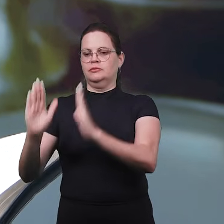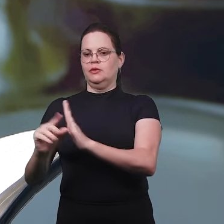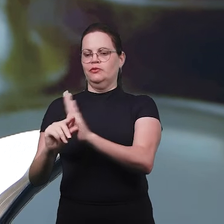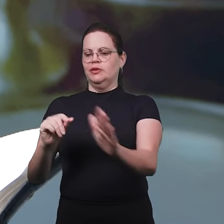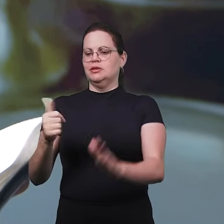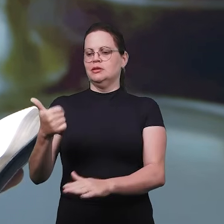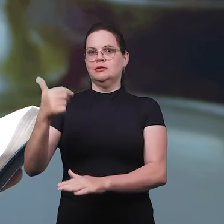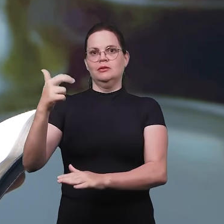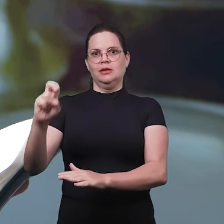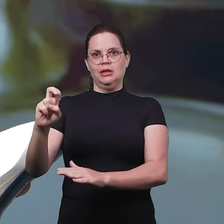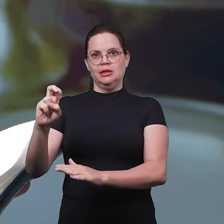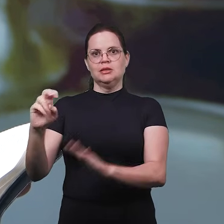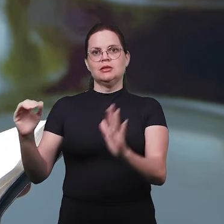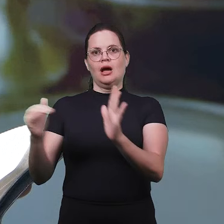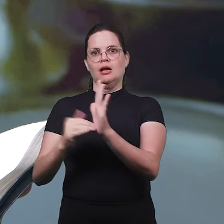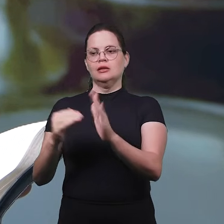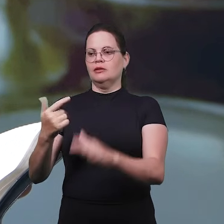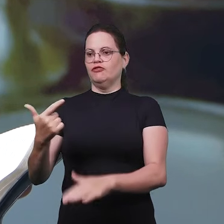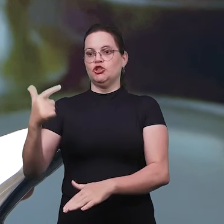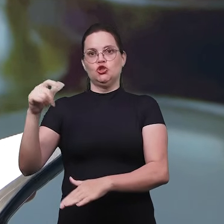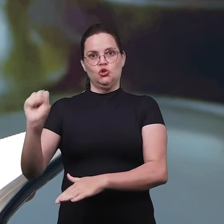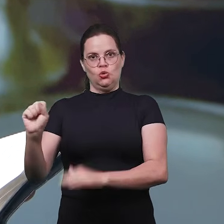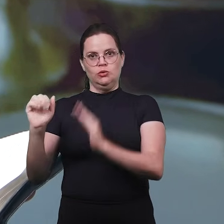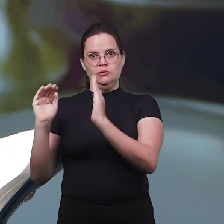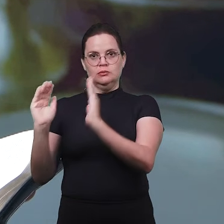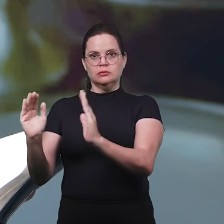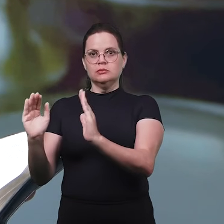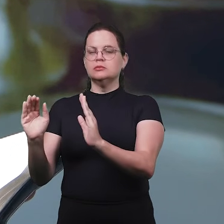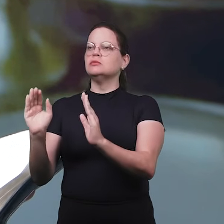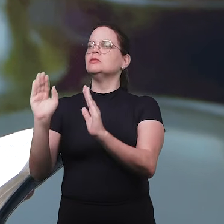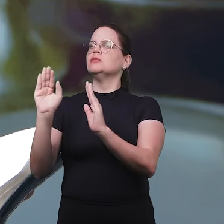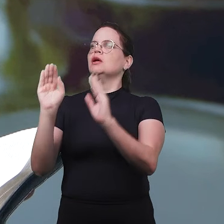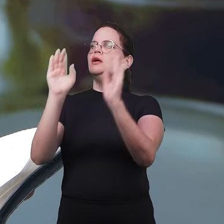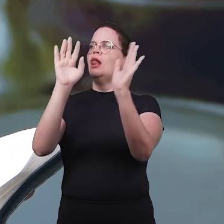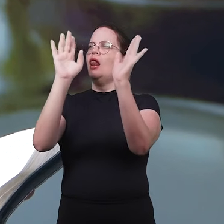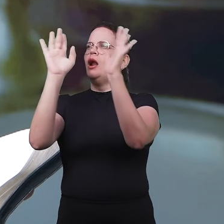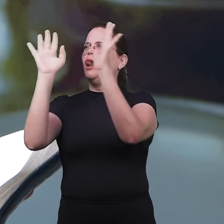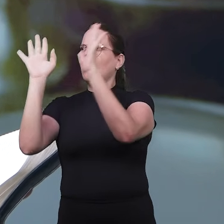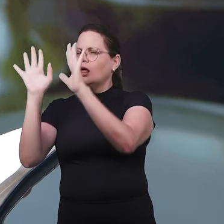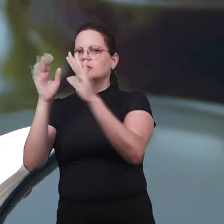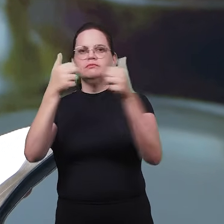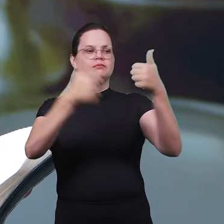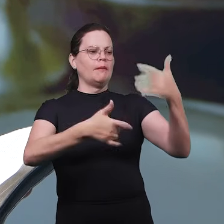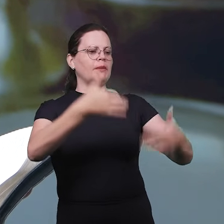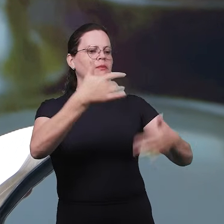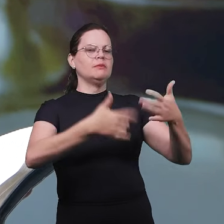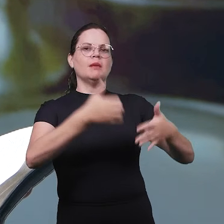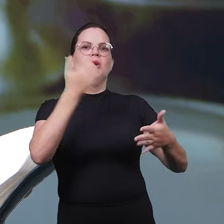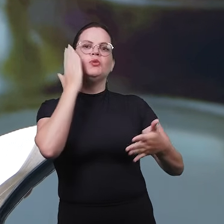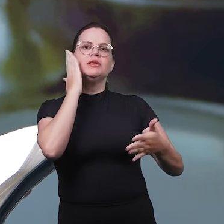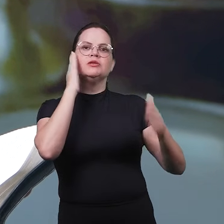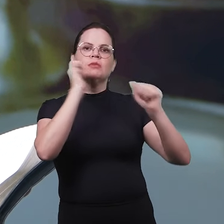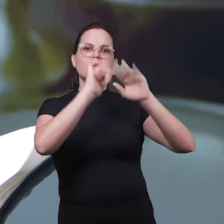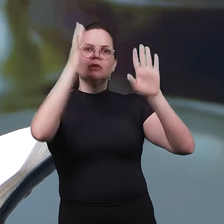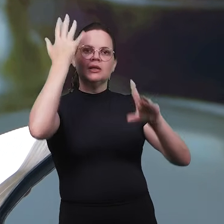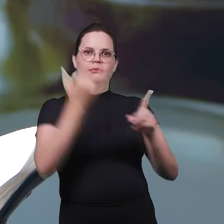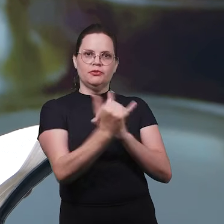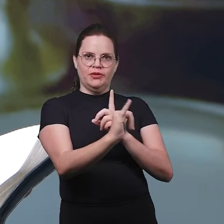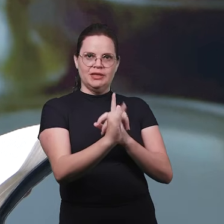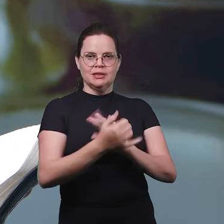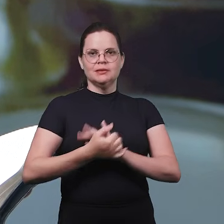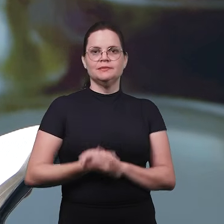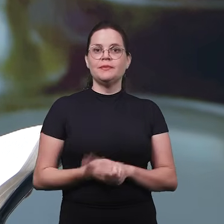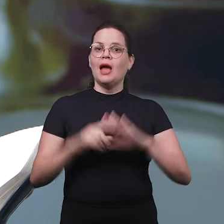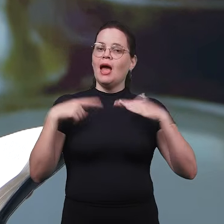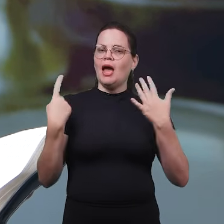verso 15 até o final do capítulo, que é o verso 28, a interpretação da visão. Então, esse é o